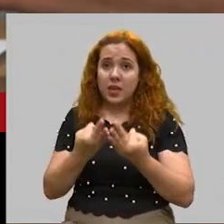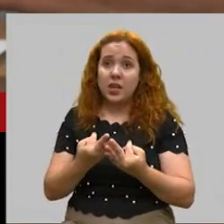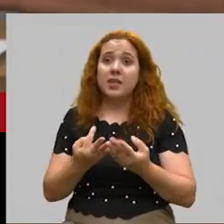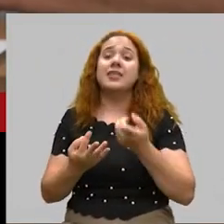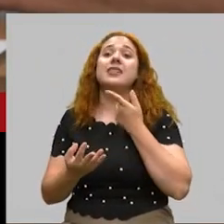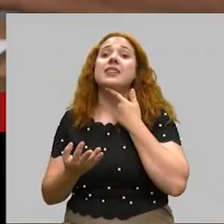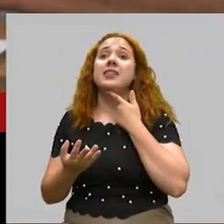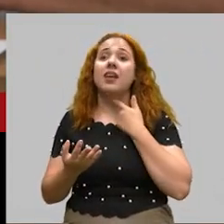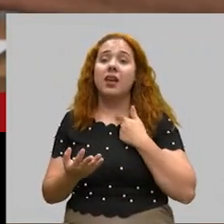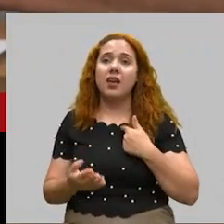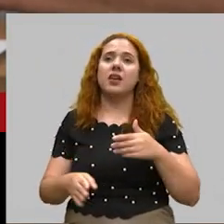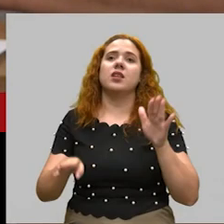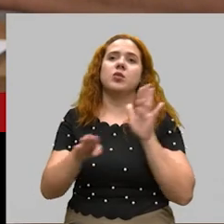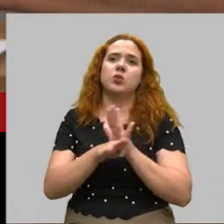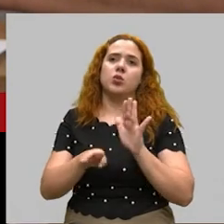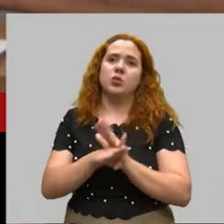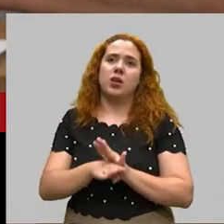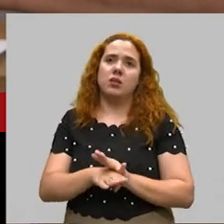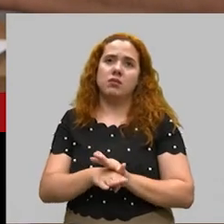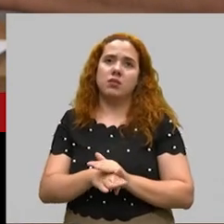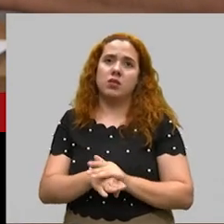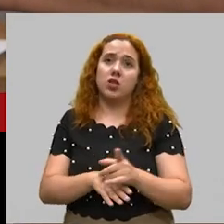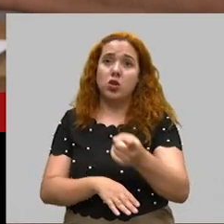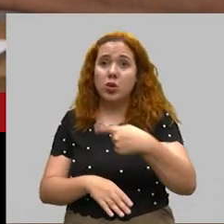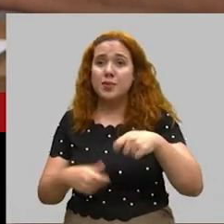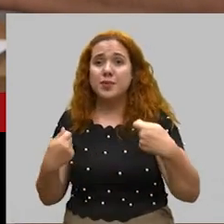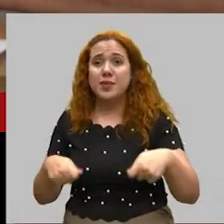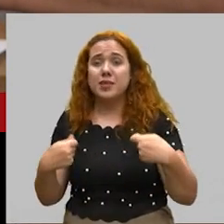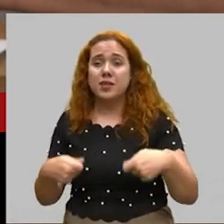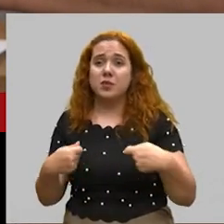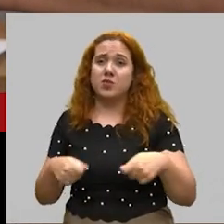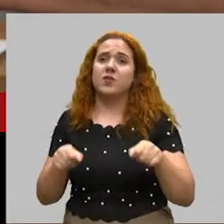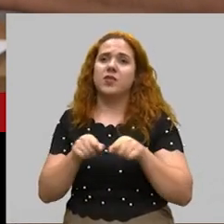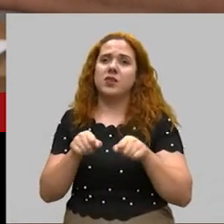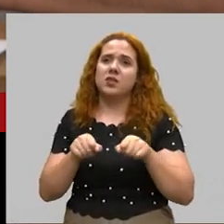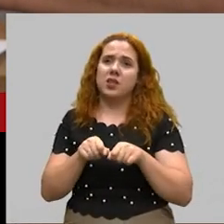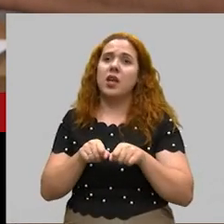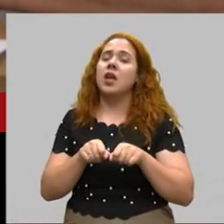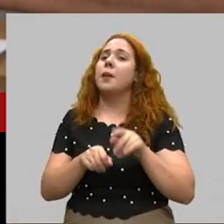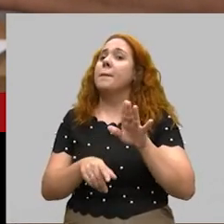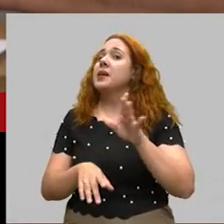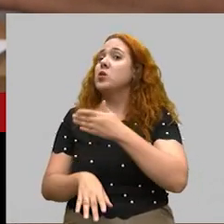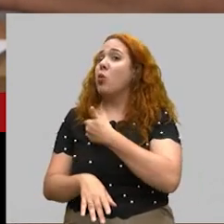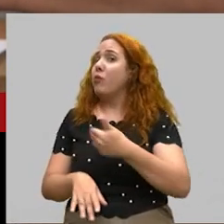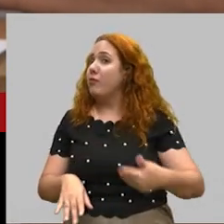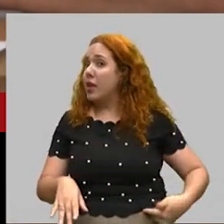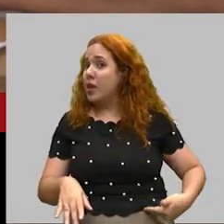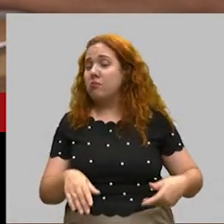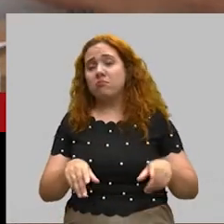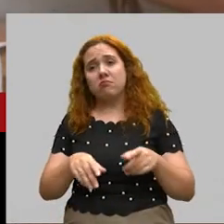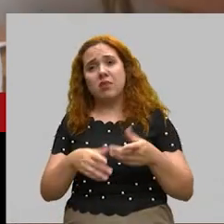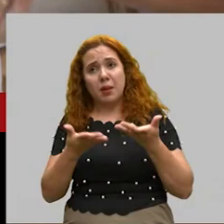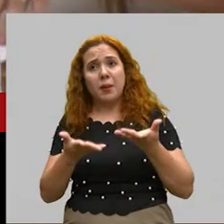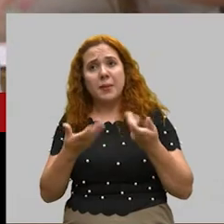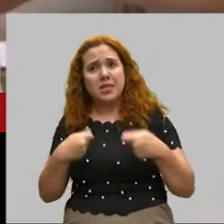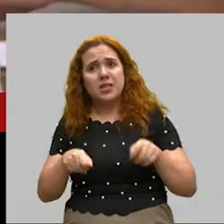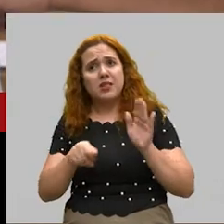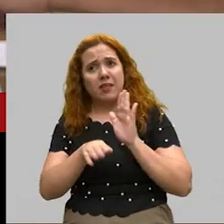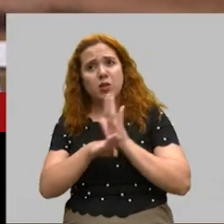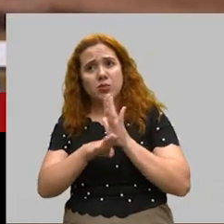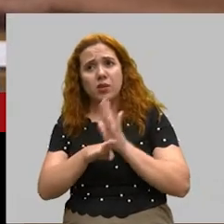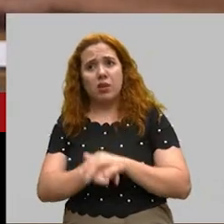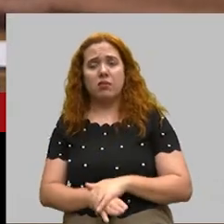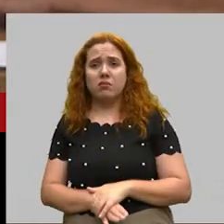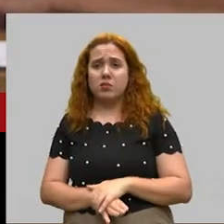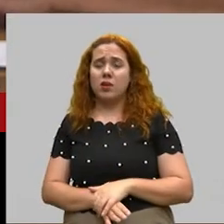sua parte e nós precisamos então que o governo Faça a sua parte Então nesse debate entre o que é